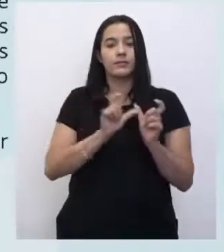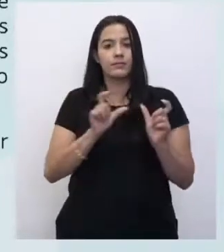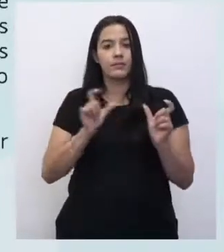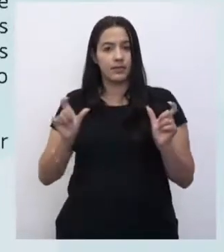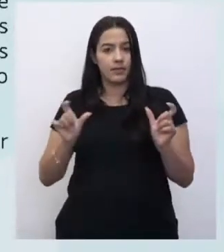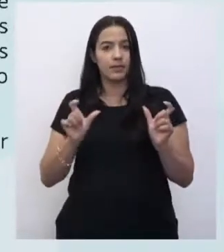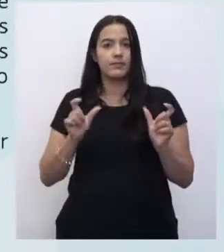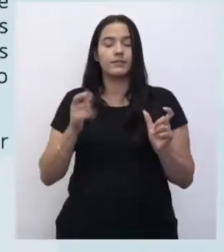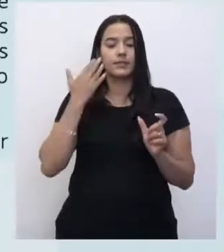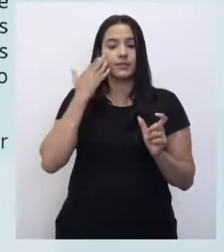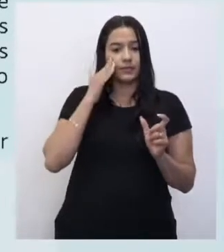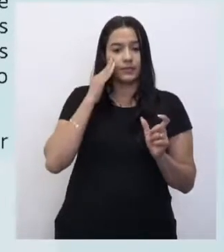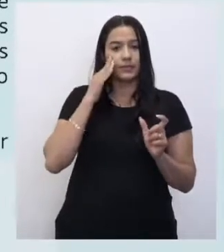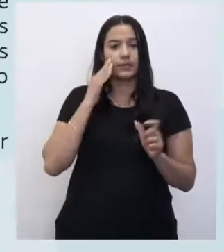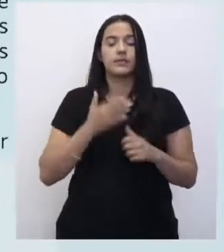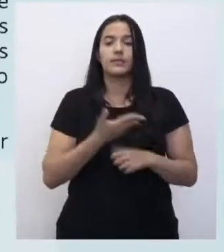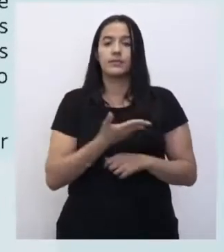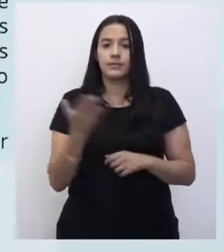que vocês